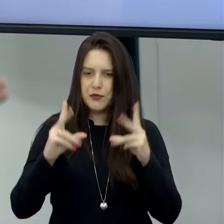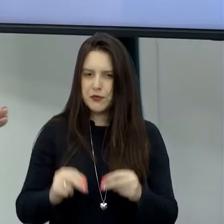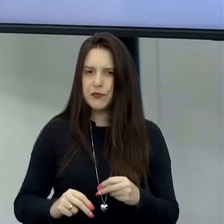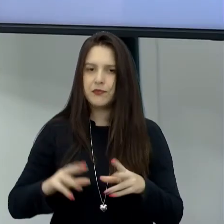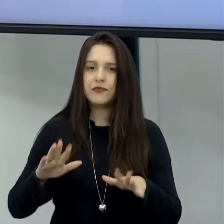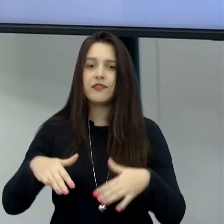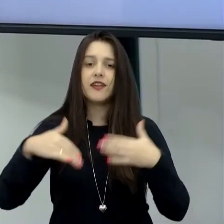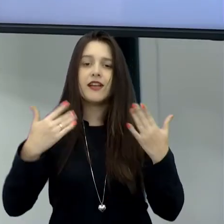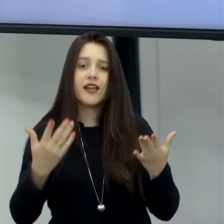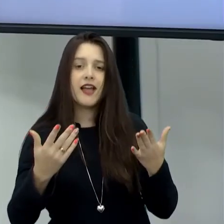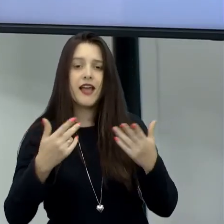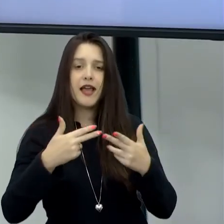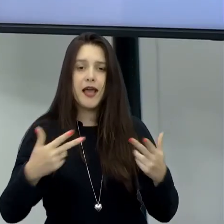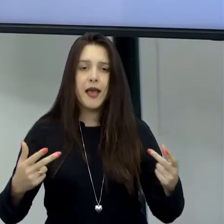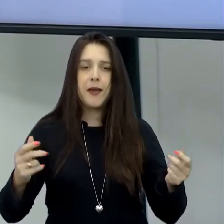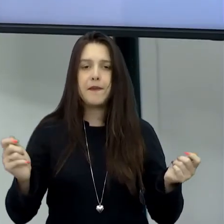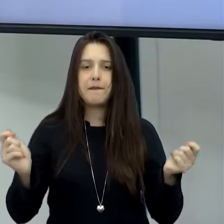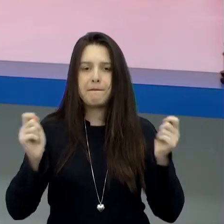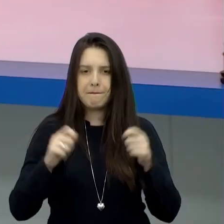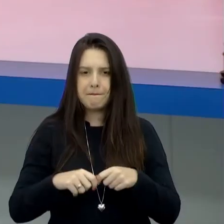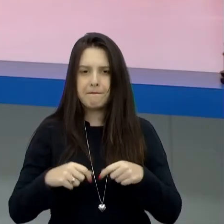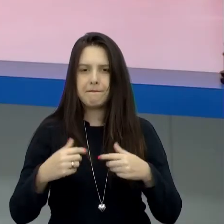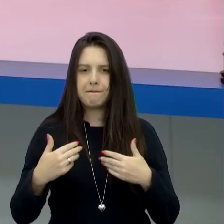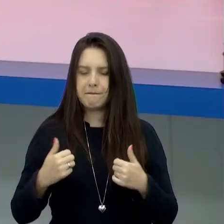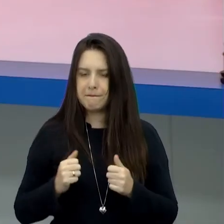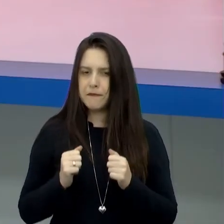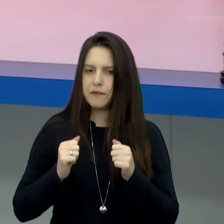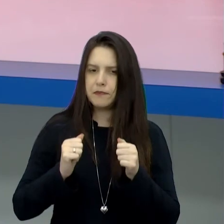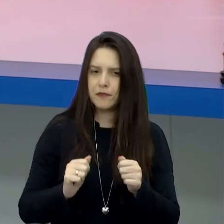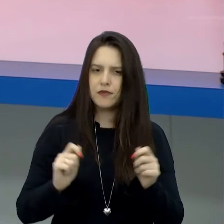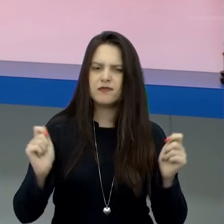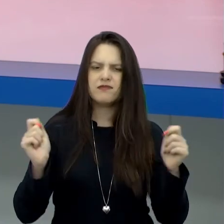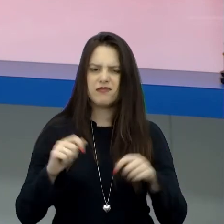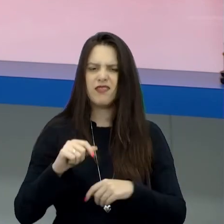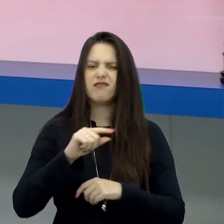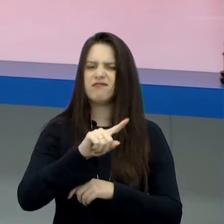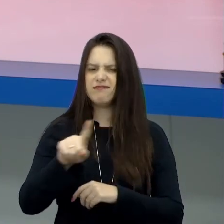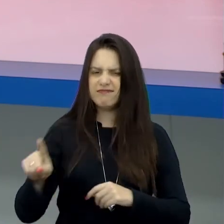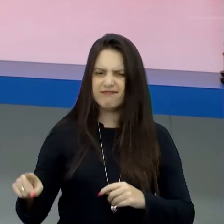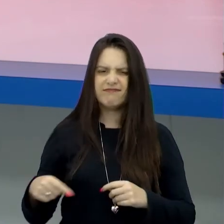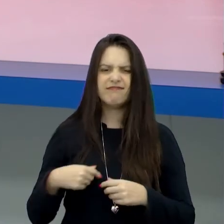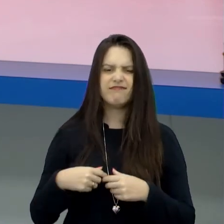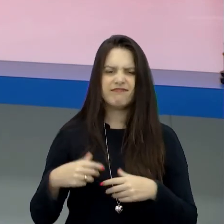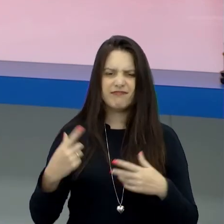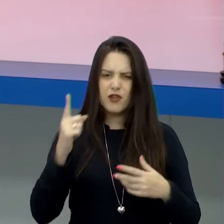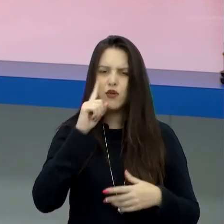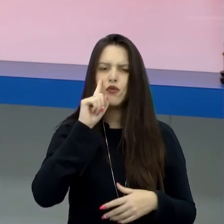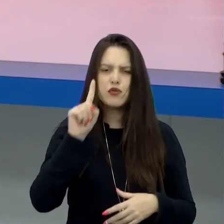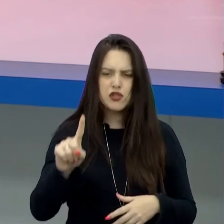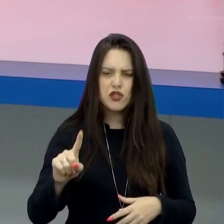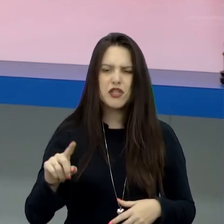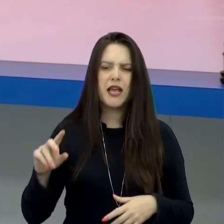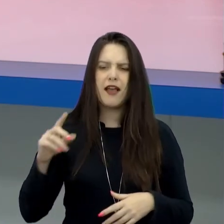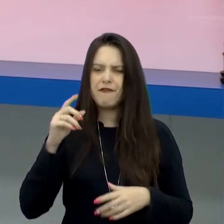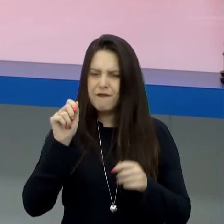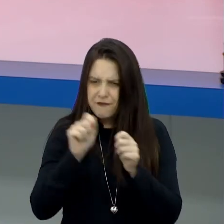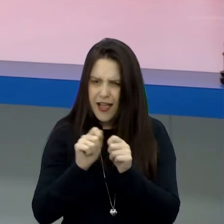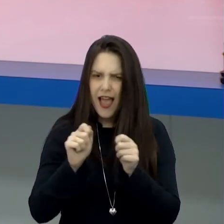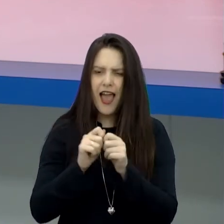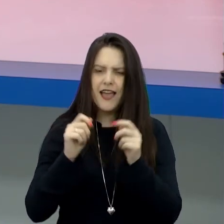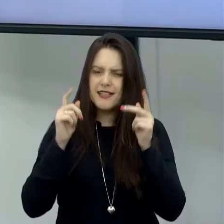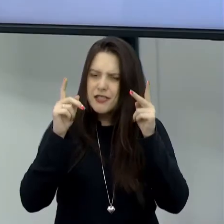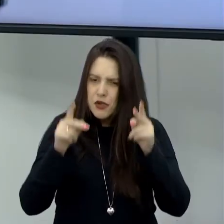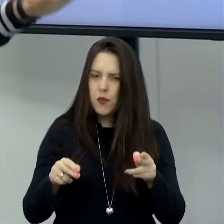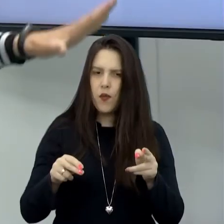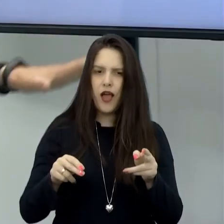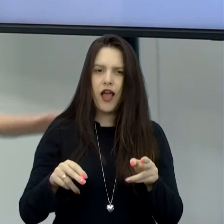eles vão ter uma exposição aí no final do semestre, e assim, bem bacana. Um conselho, né? Meu, um dia pegue isso aí e faz... Enche